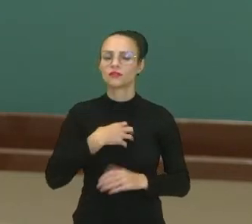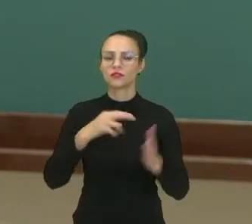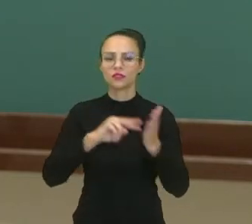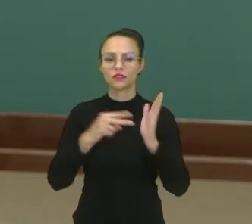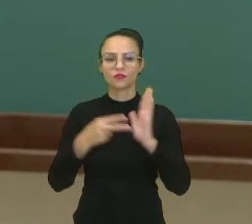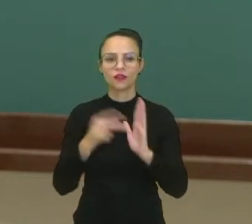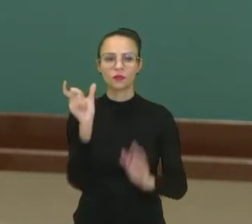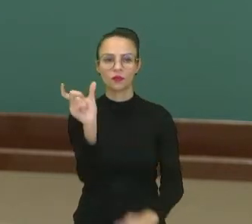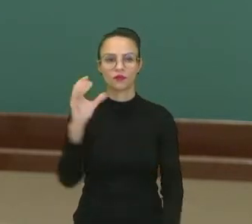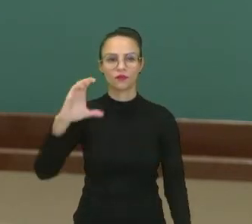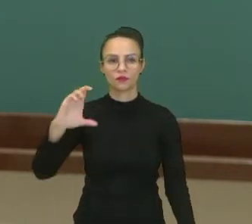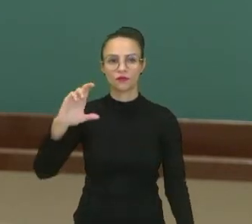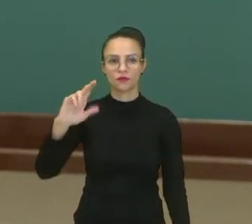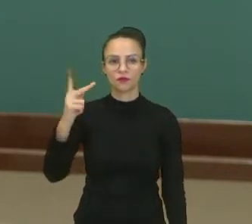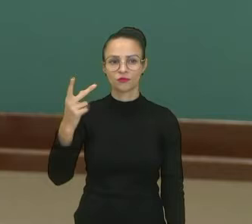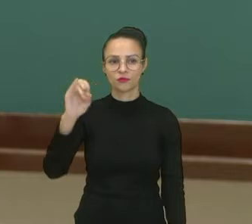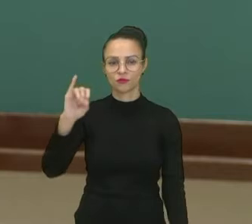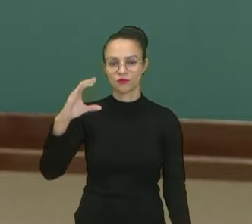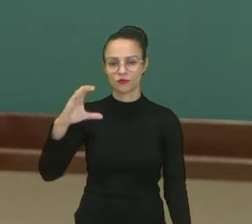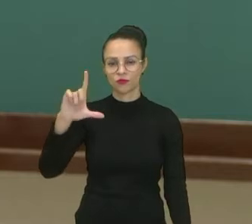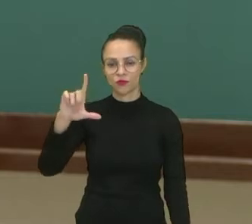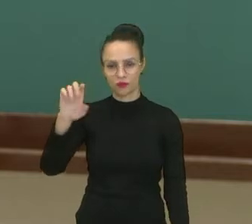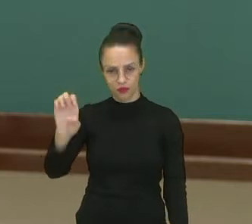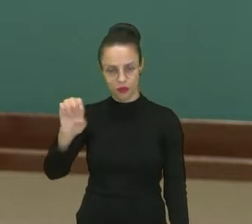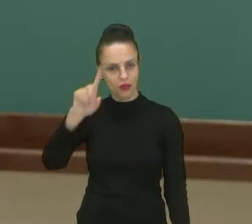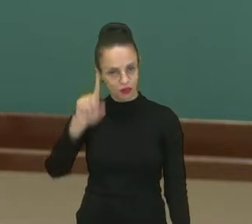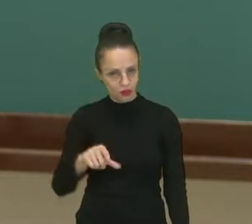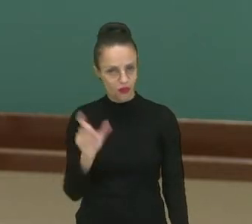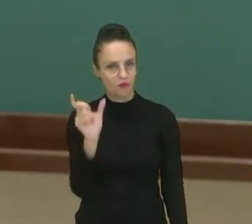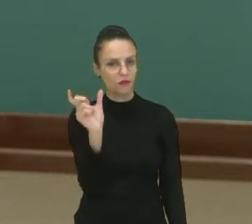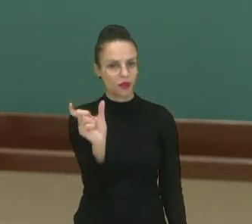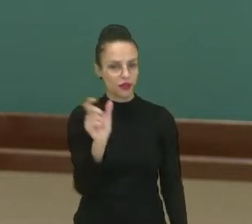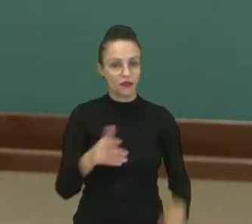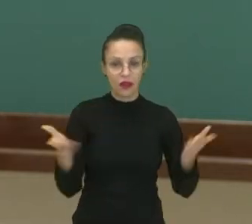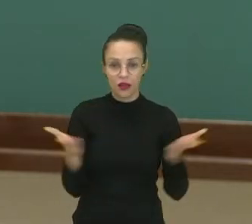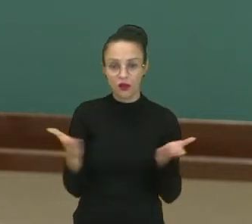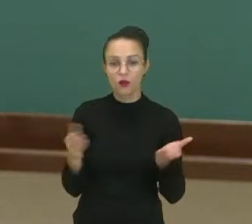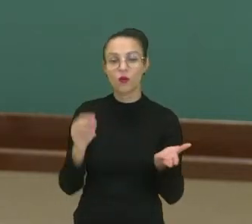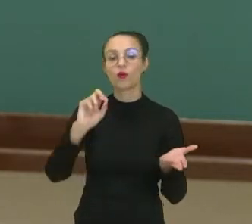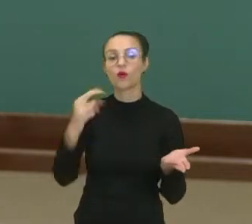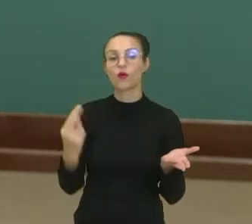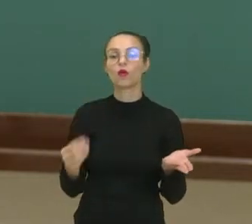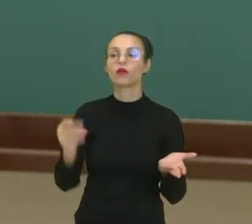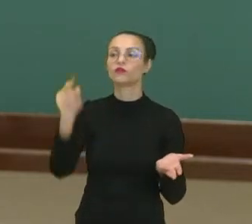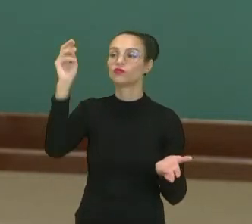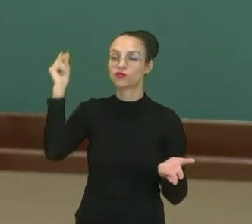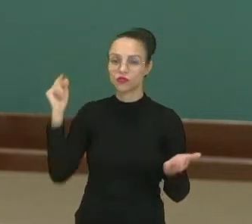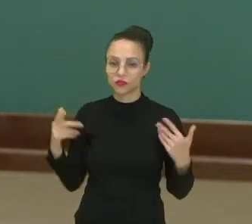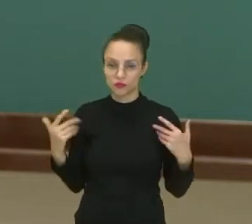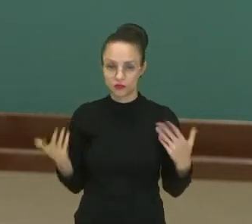chicle? Ela é uma palavra atual ou antiga?